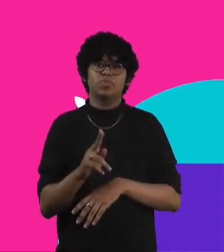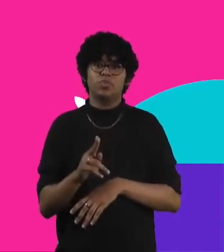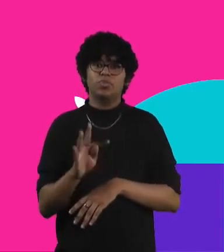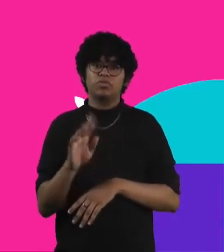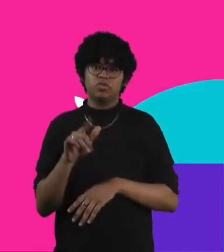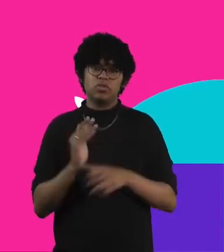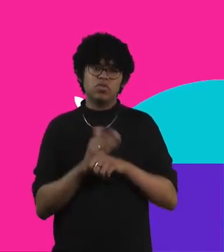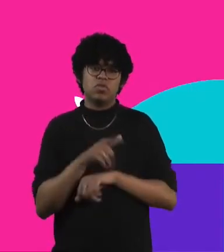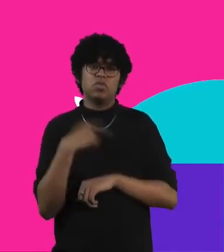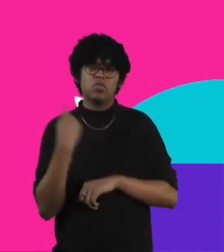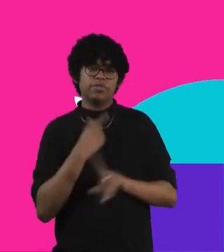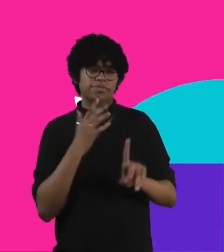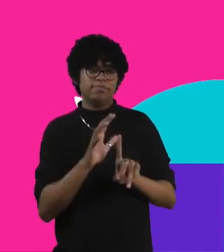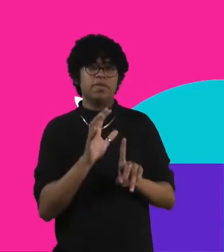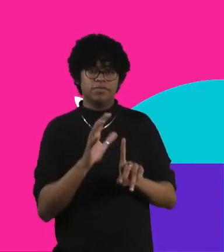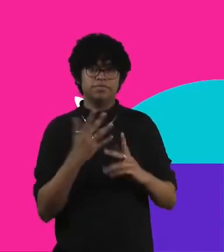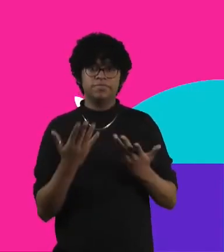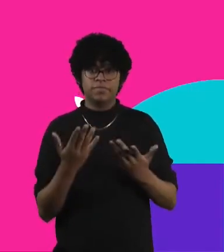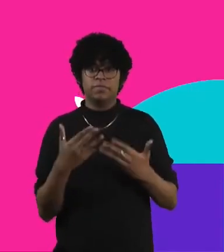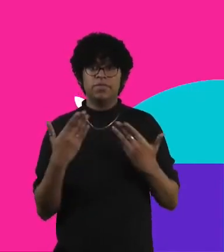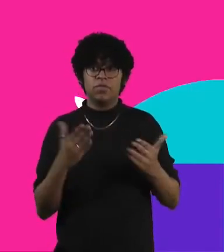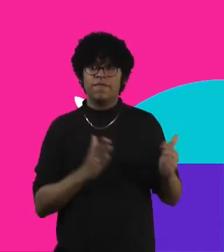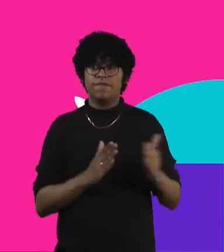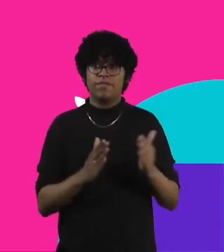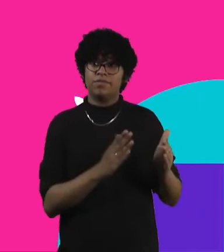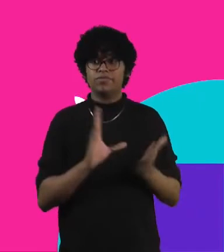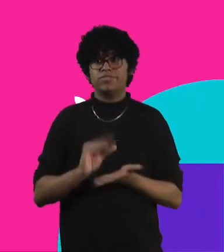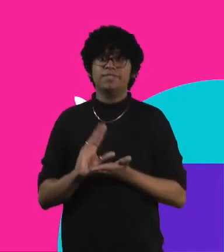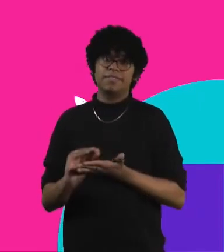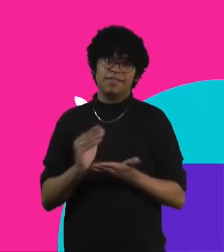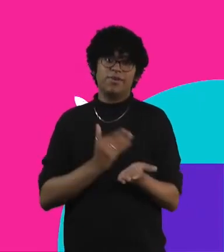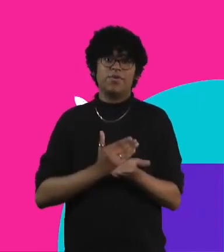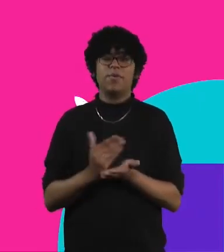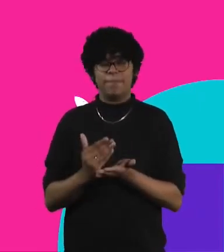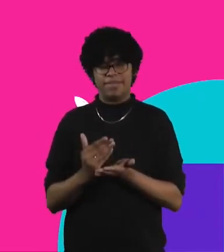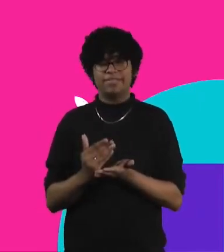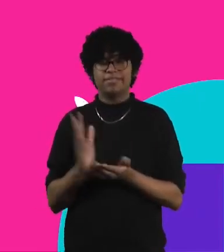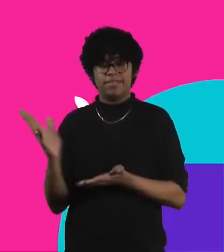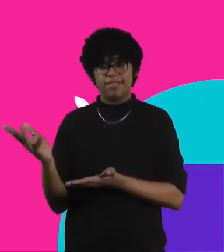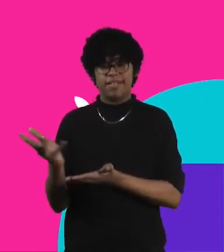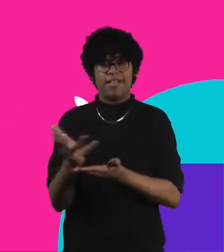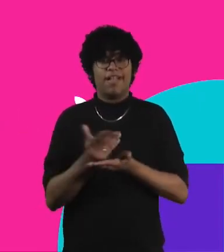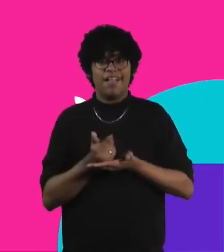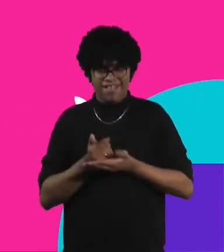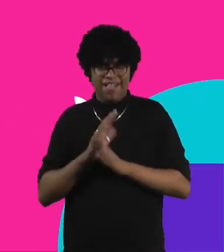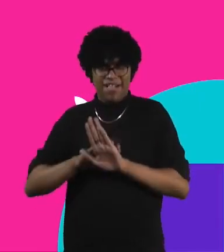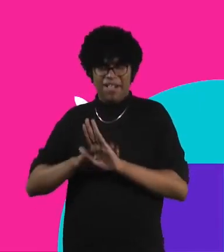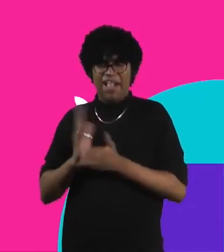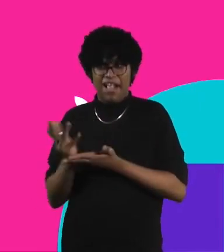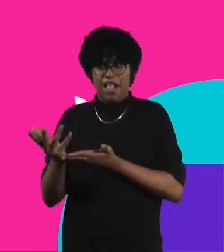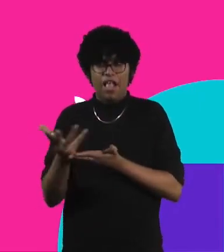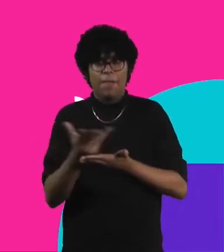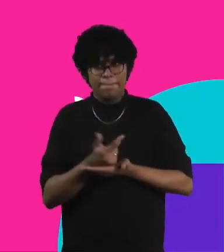gente realiza. Ou seja, o nosso fluxo de dados vai iniciar na coleta, a partir da coleta dos outputs e